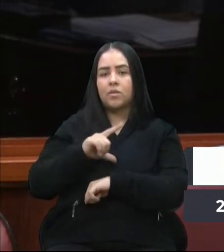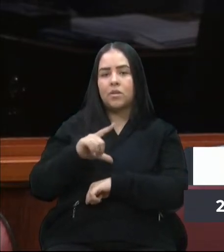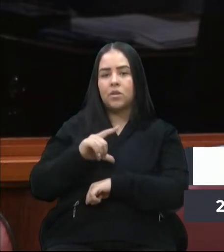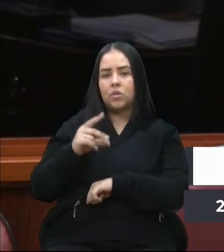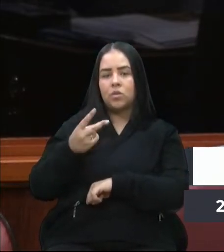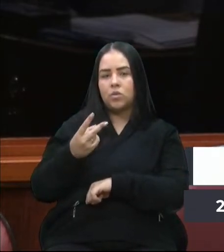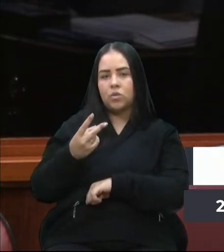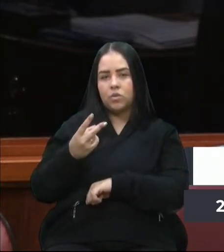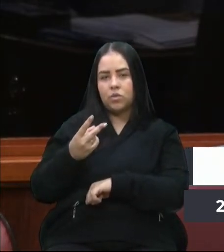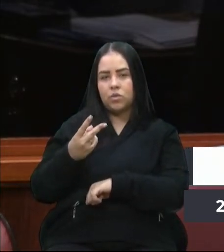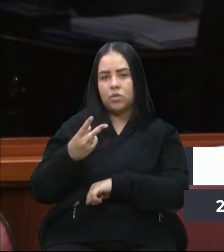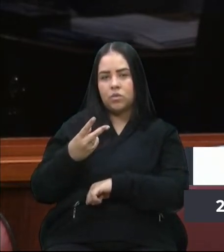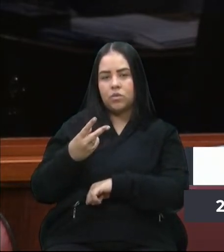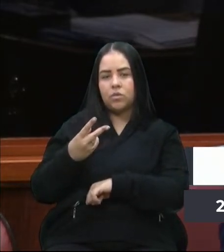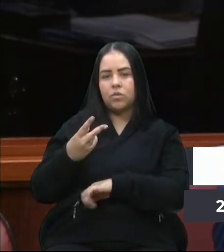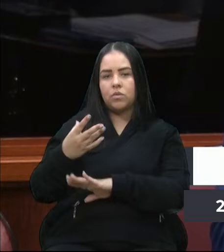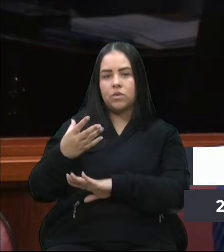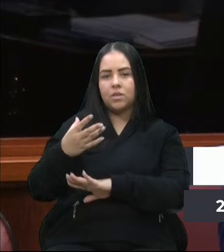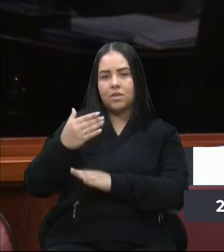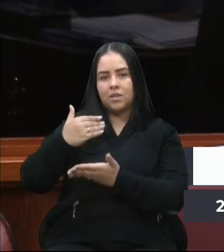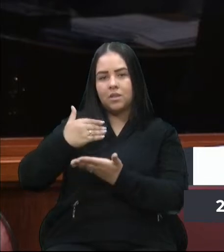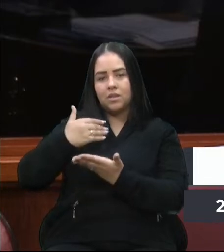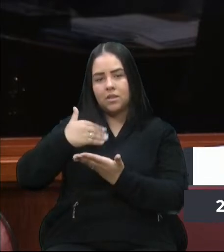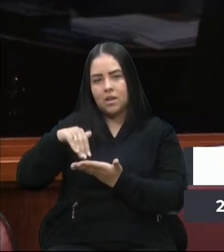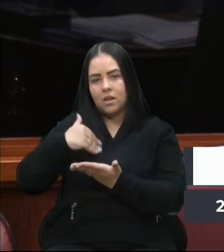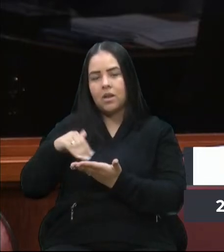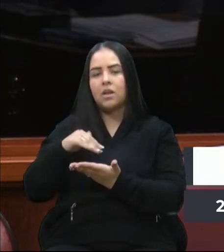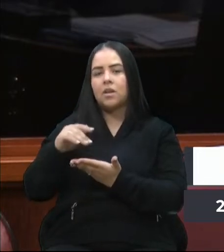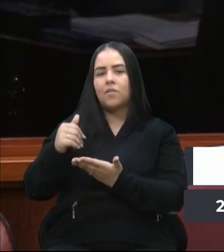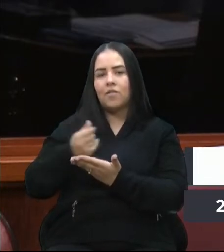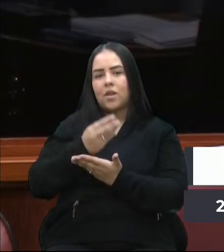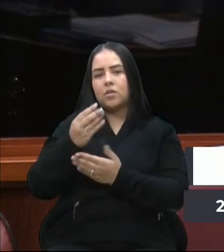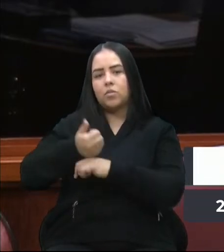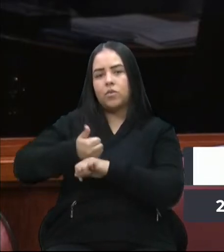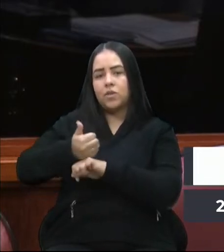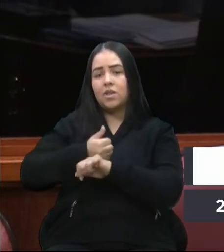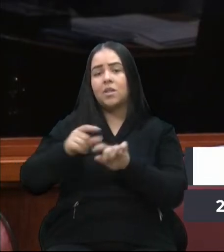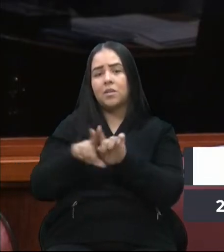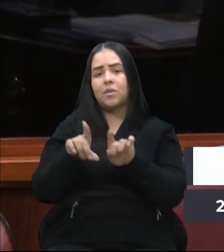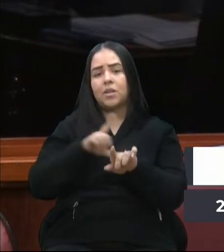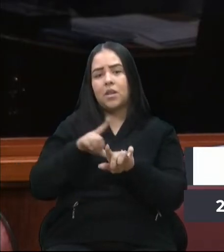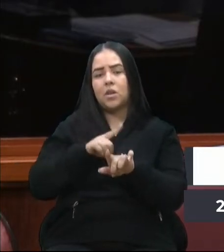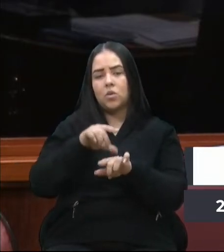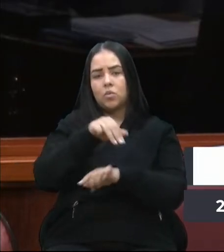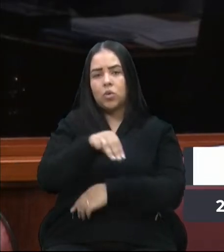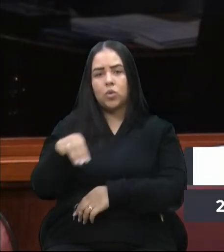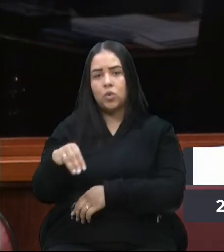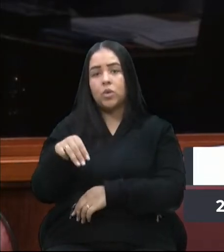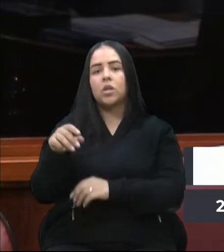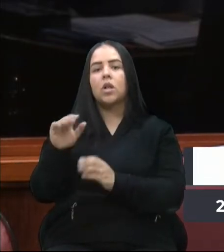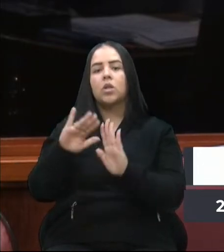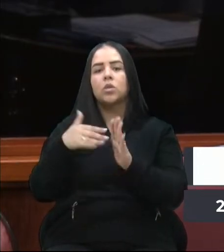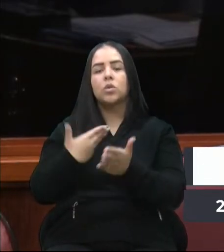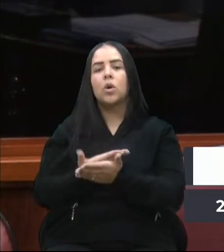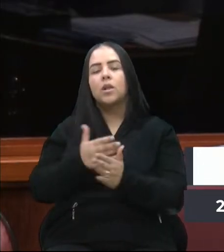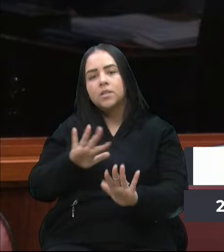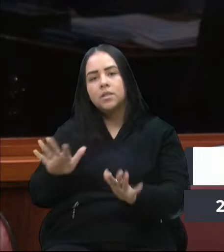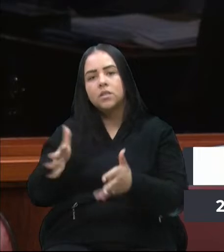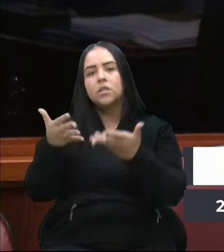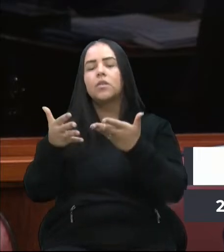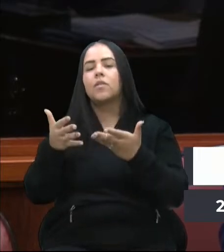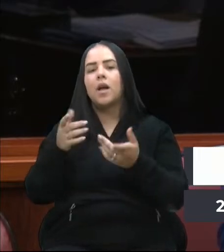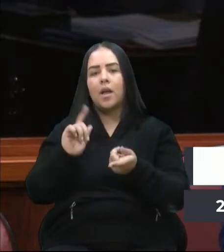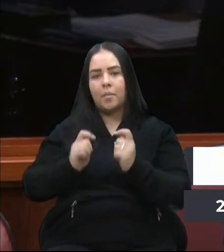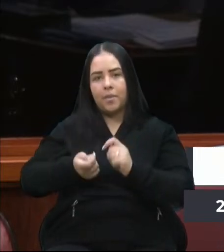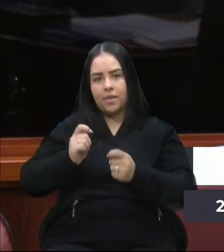6 funcionários e a direção. Ainda tem cuidadores que auxiliam estudantes com necessidades especiais. A escola incentiva a banda marcial e as atividades